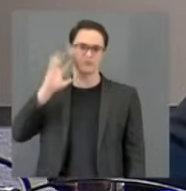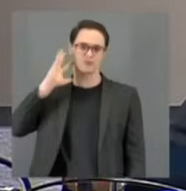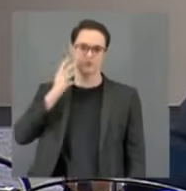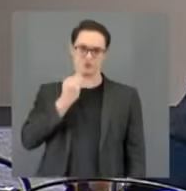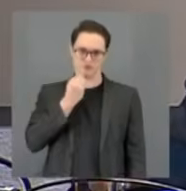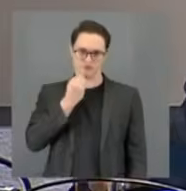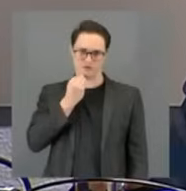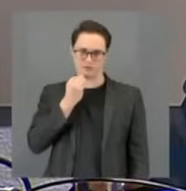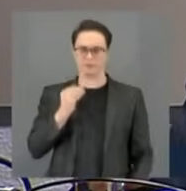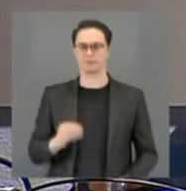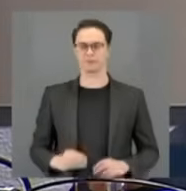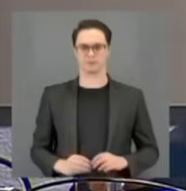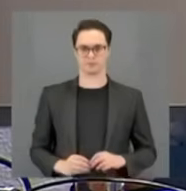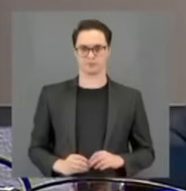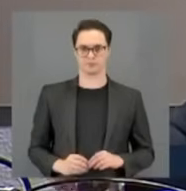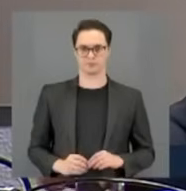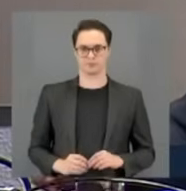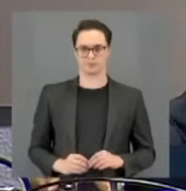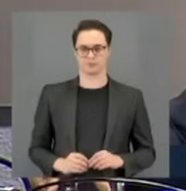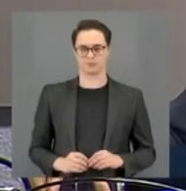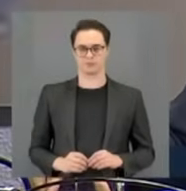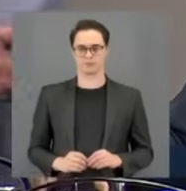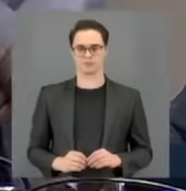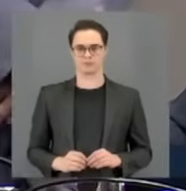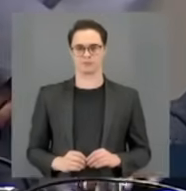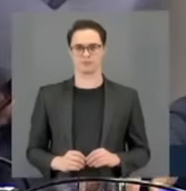O ministro do STF, Dias Toffoli,